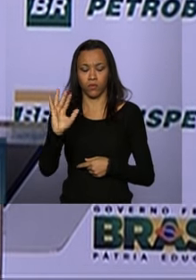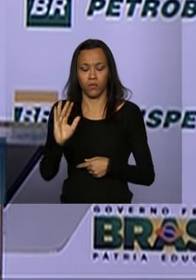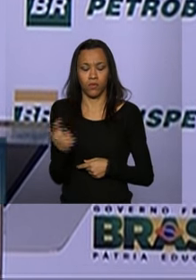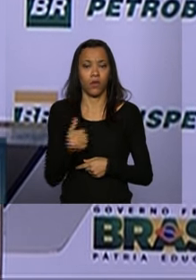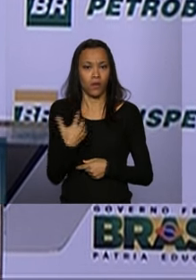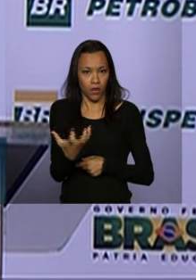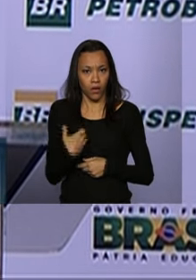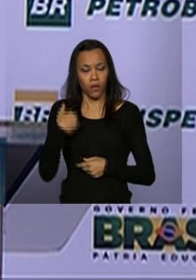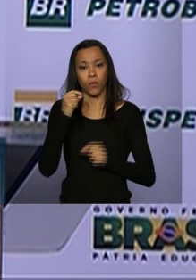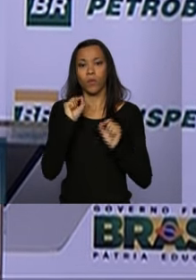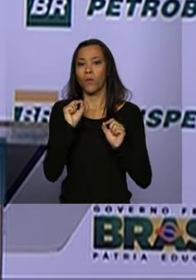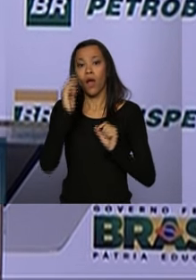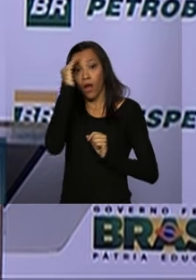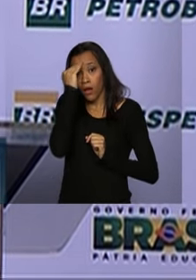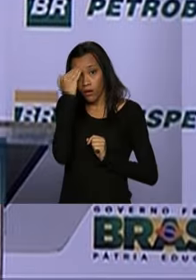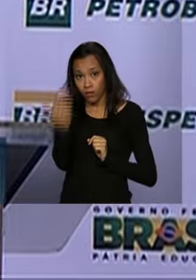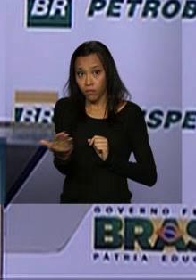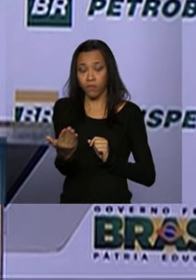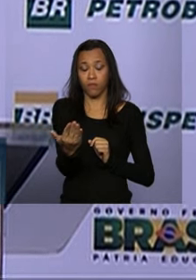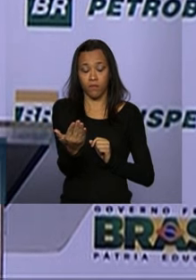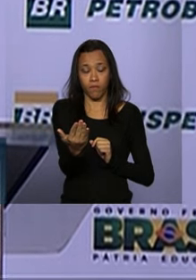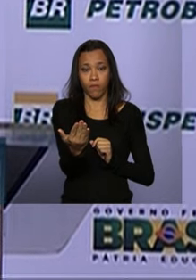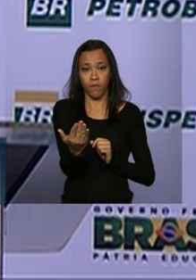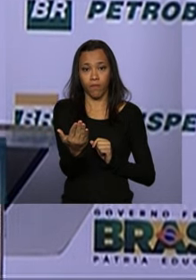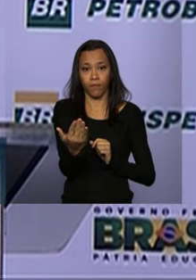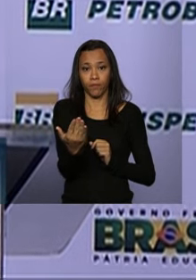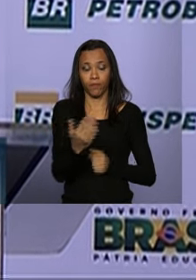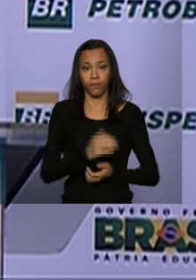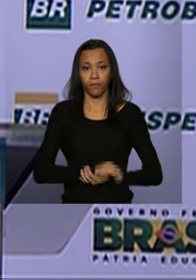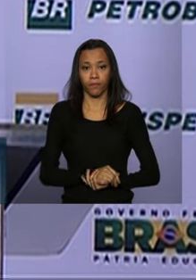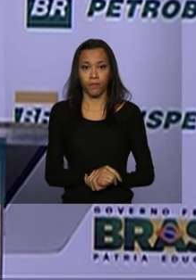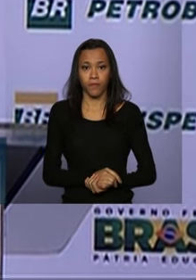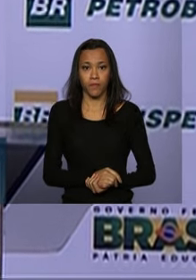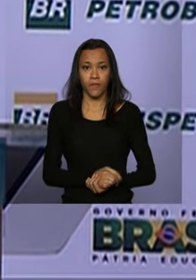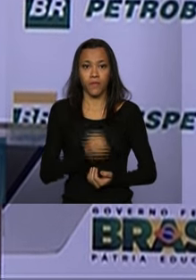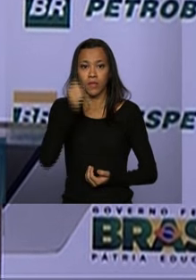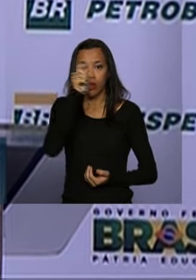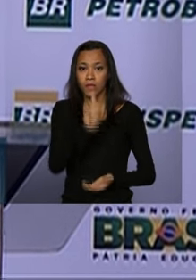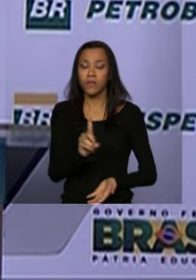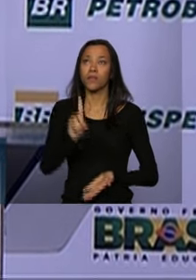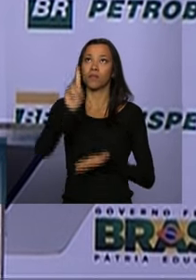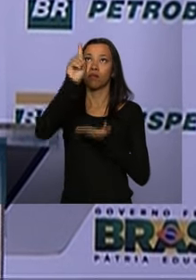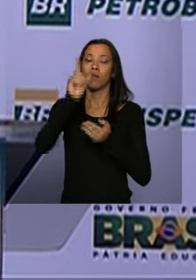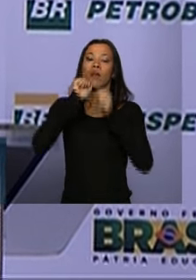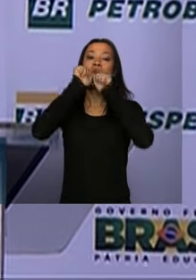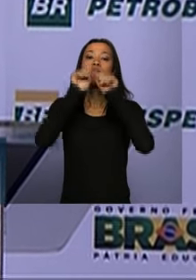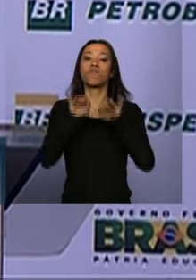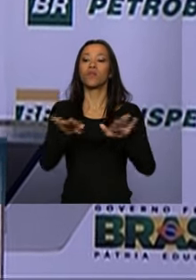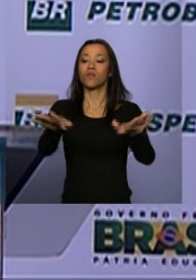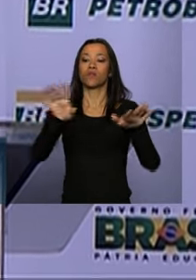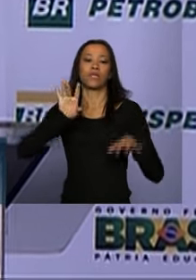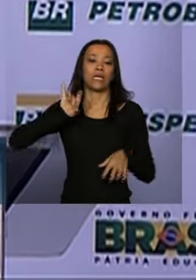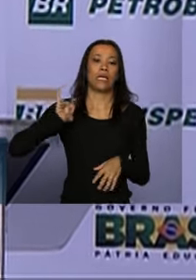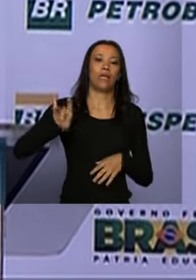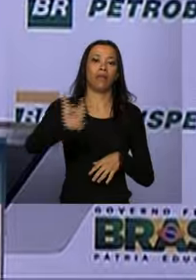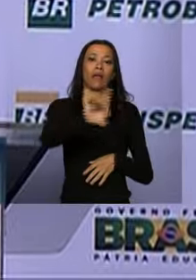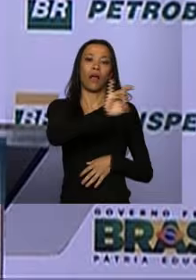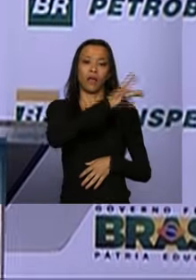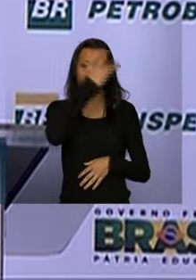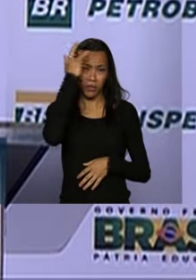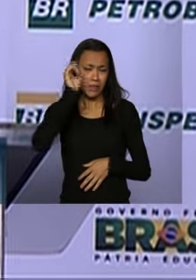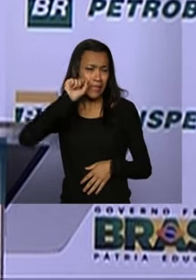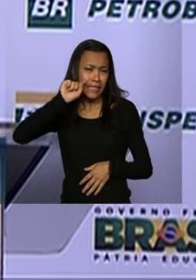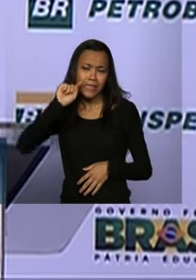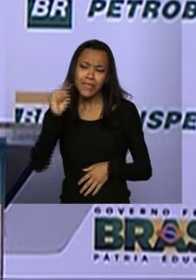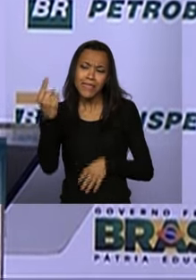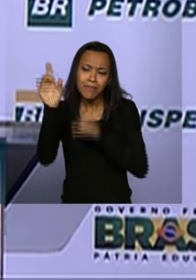Quero agradecer, oh Deus, que Deus abençoe a cada um de vocês, em especial